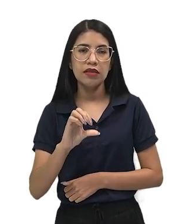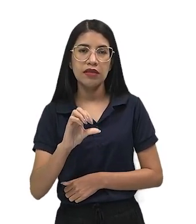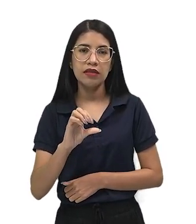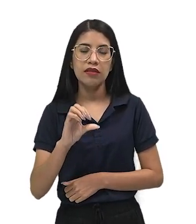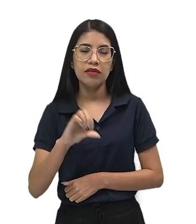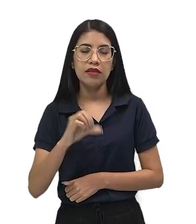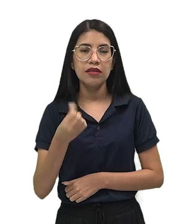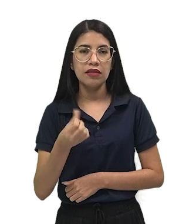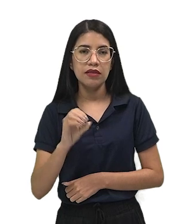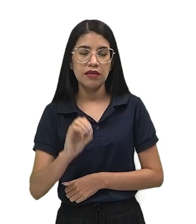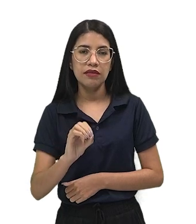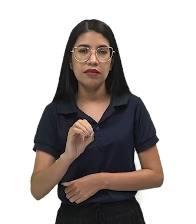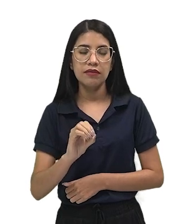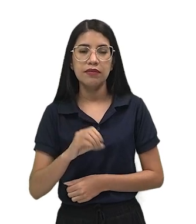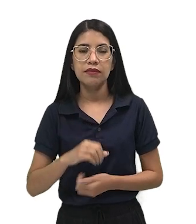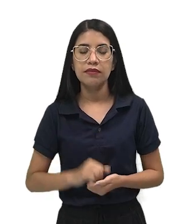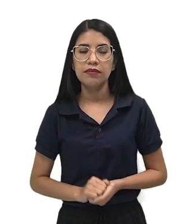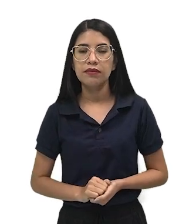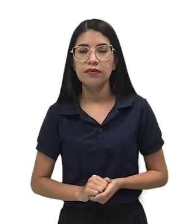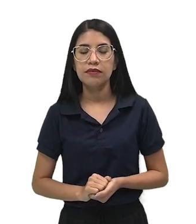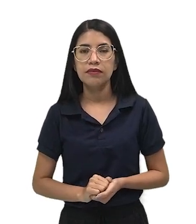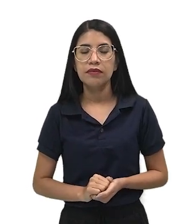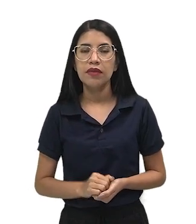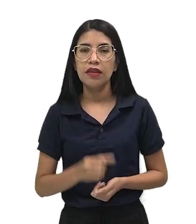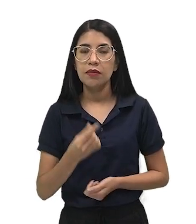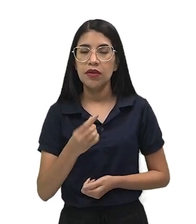1960, vamos ver aqui,